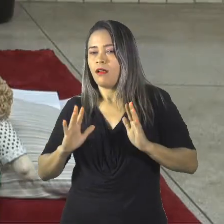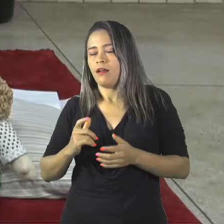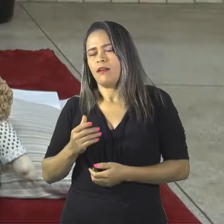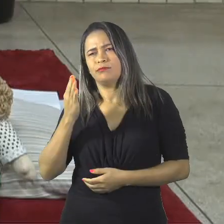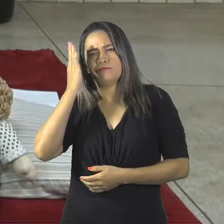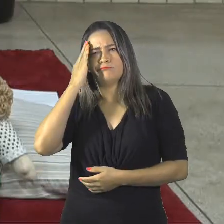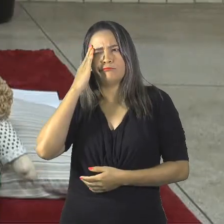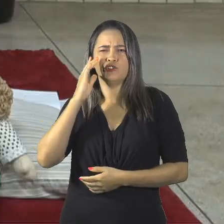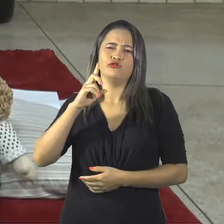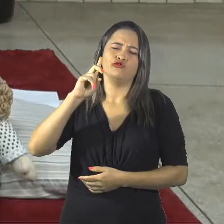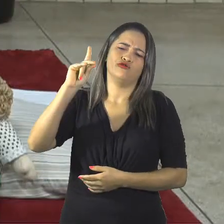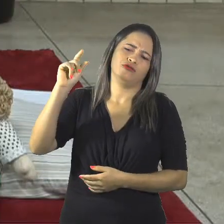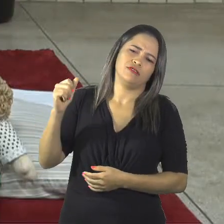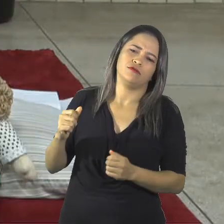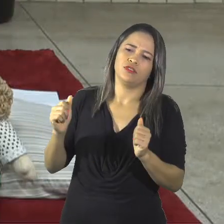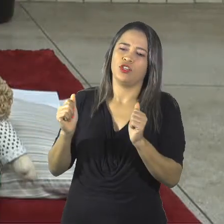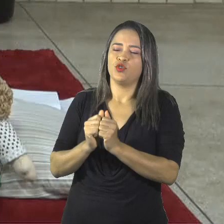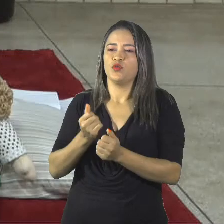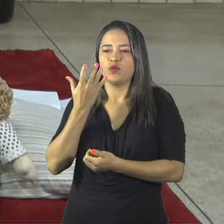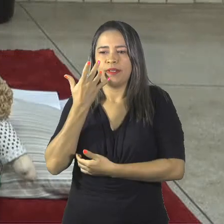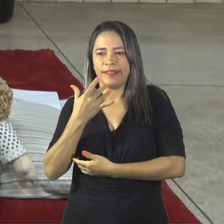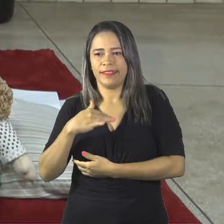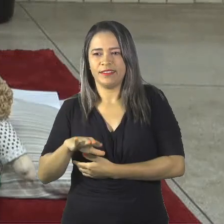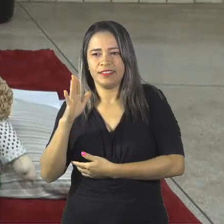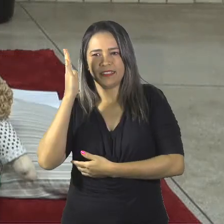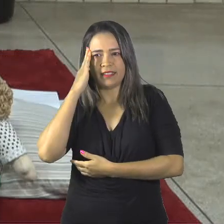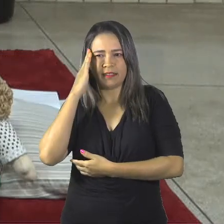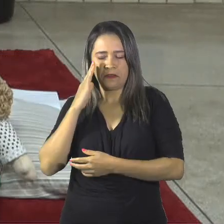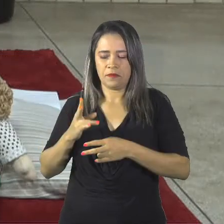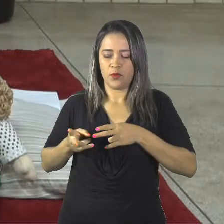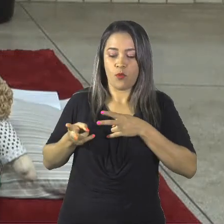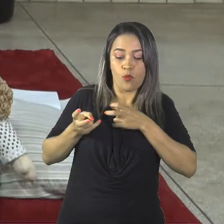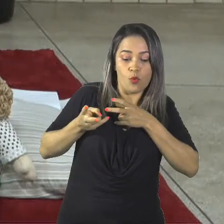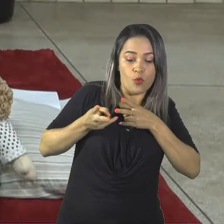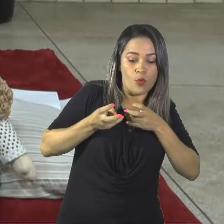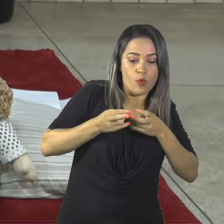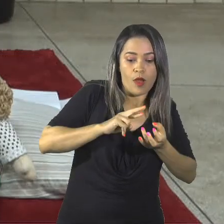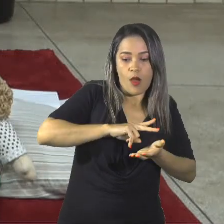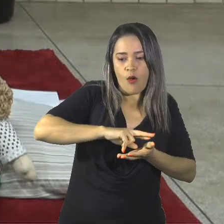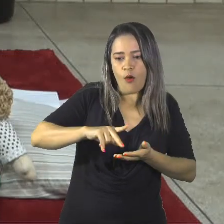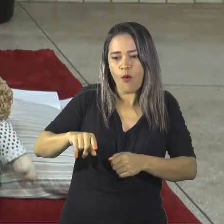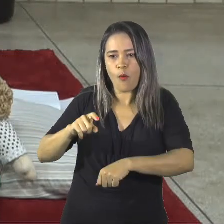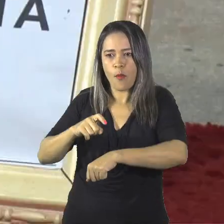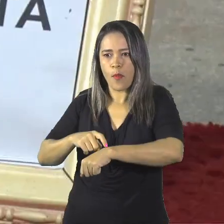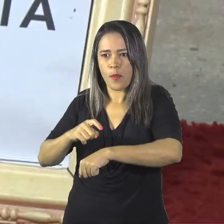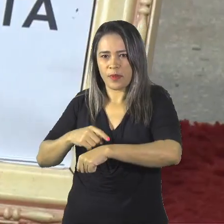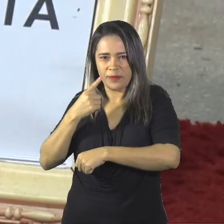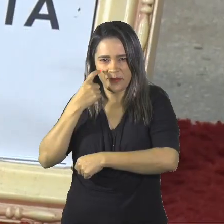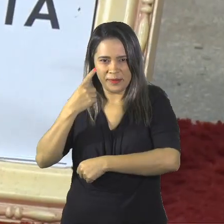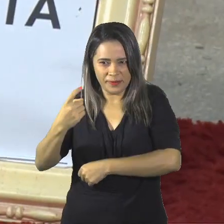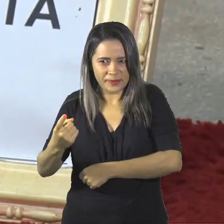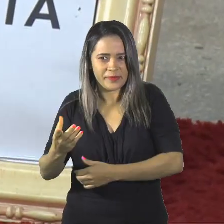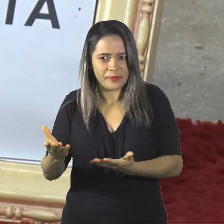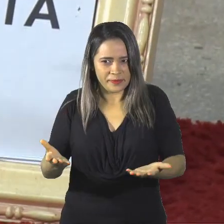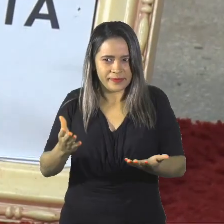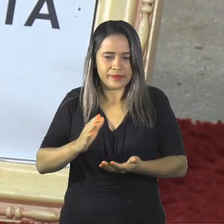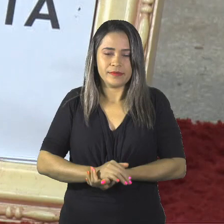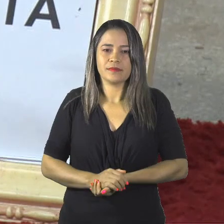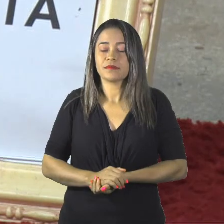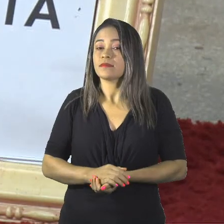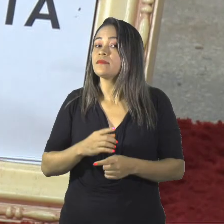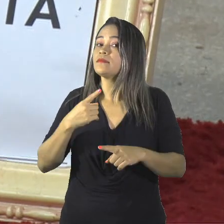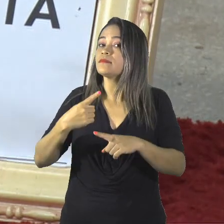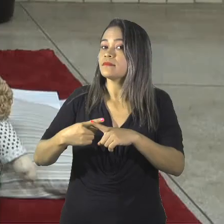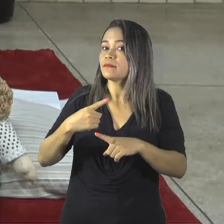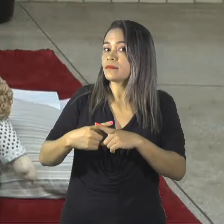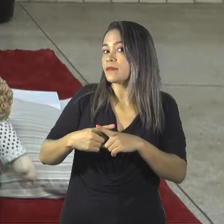que esses dias que vocês estão passando com a sua criança, você já deve ter observado alguns momentos bem interessantes com ela, não é mesmo? Isso porque